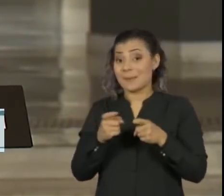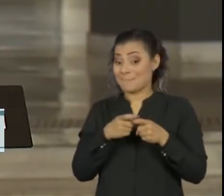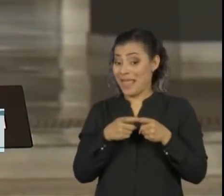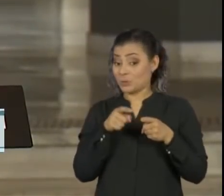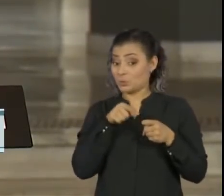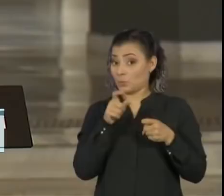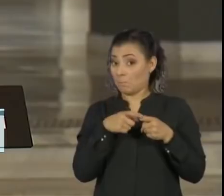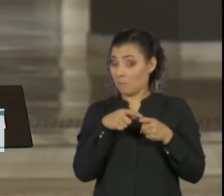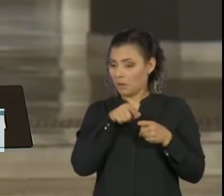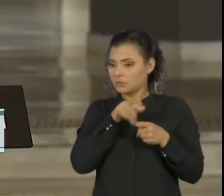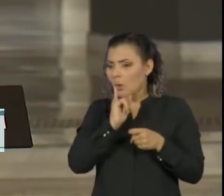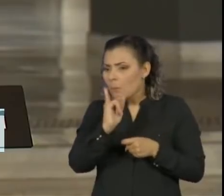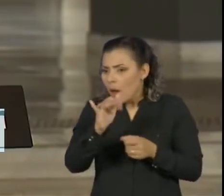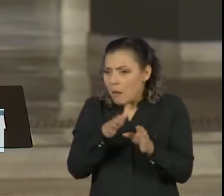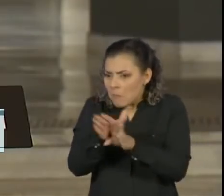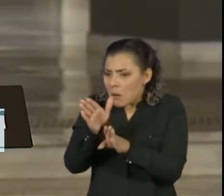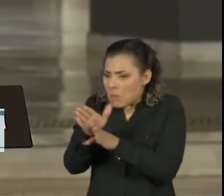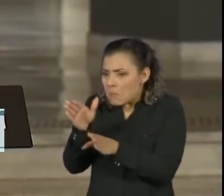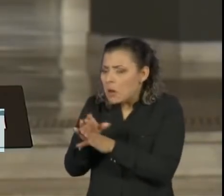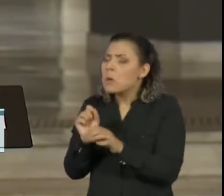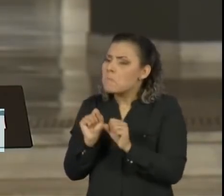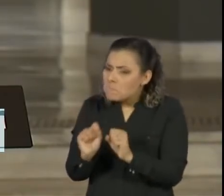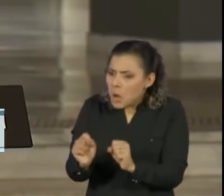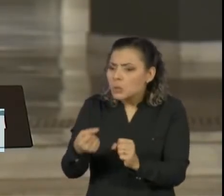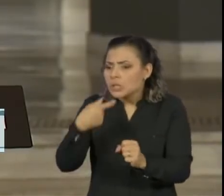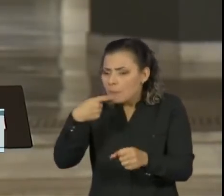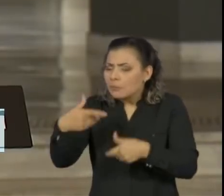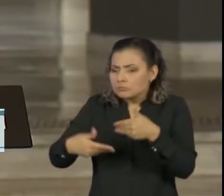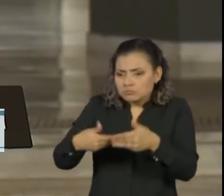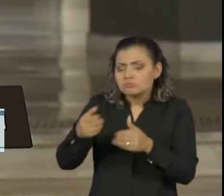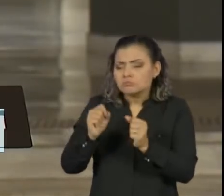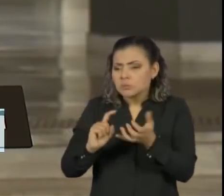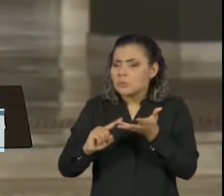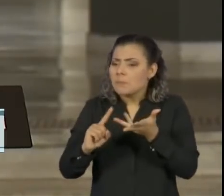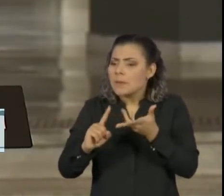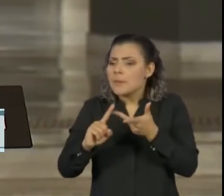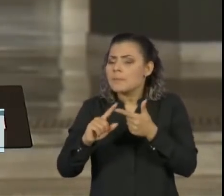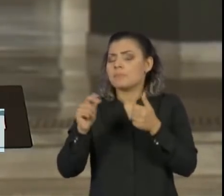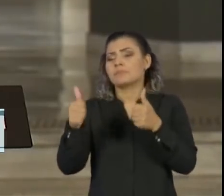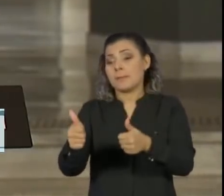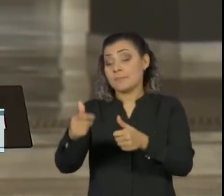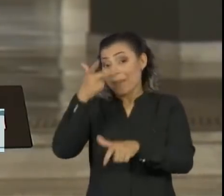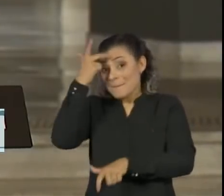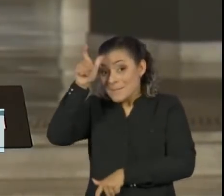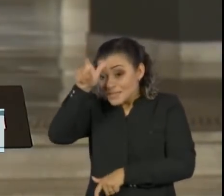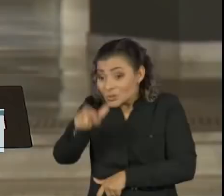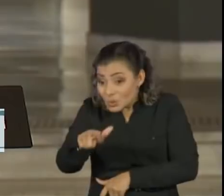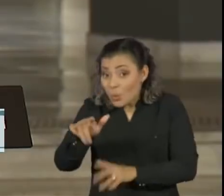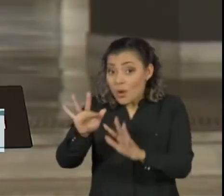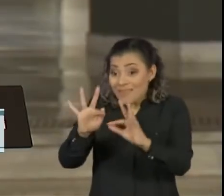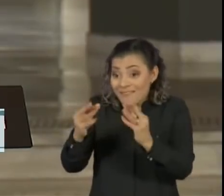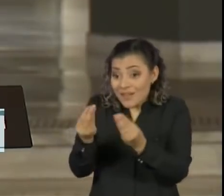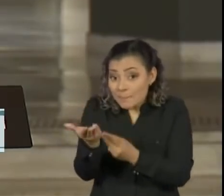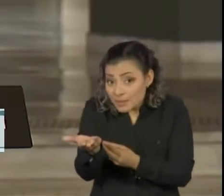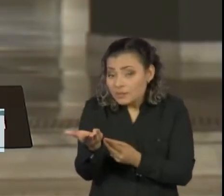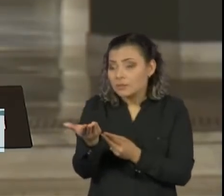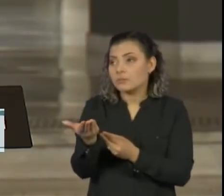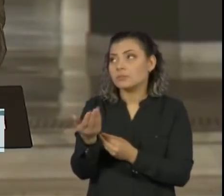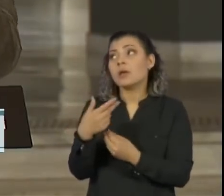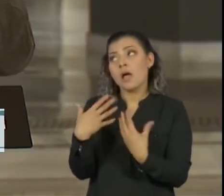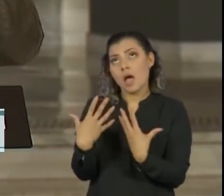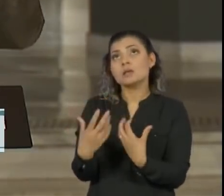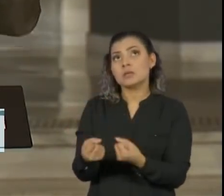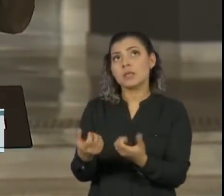efeitos colaterais potenciais desse medicamento para o paciente e para a família, e eles entrarem